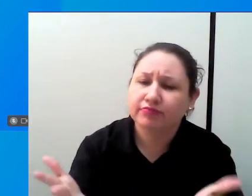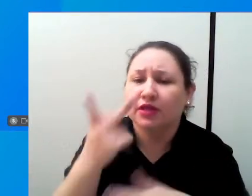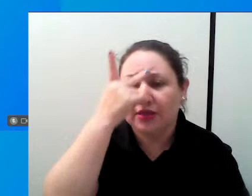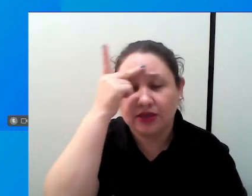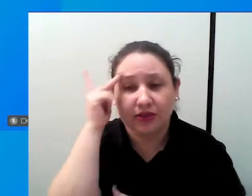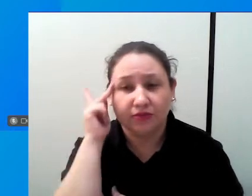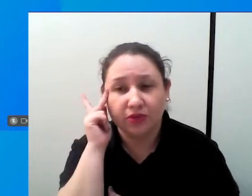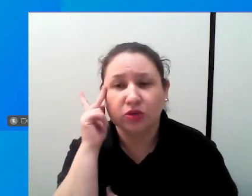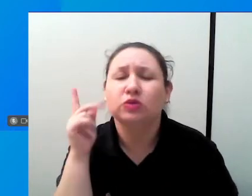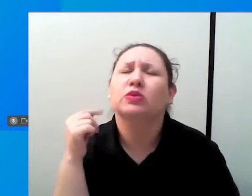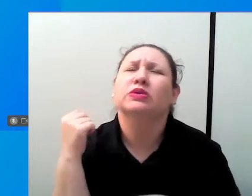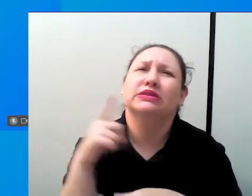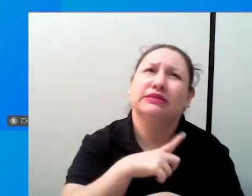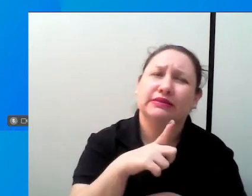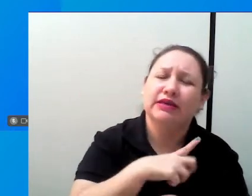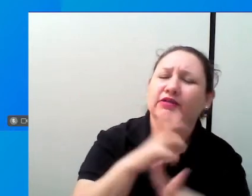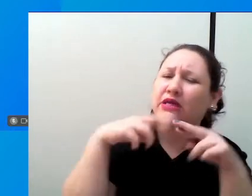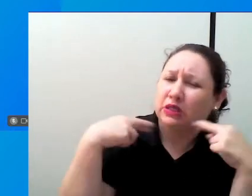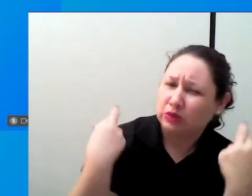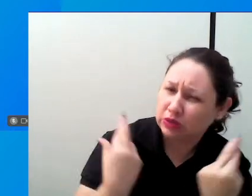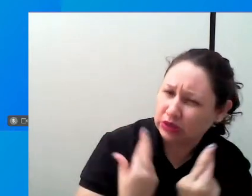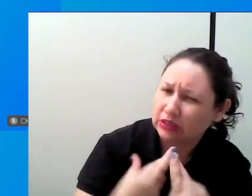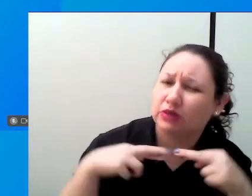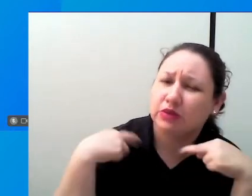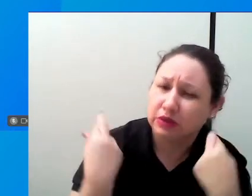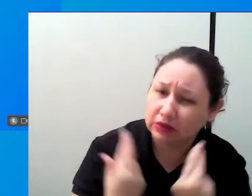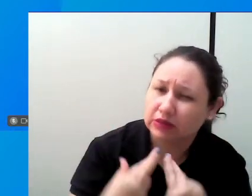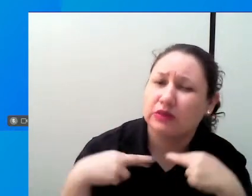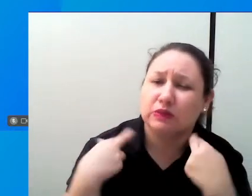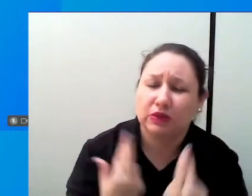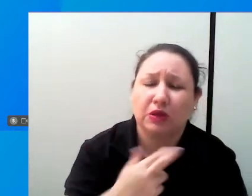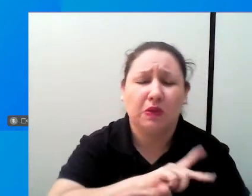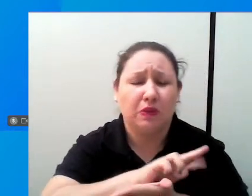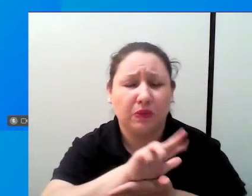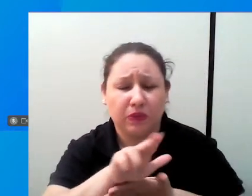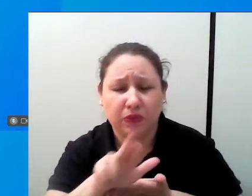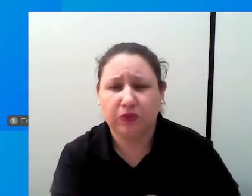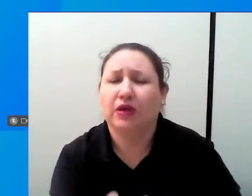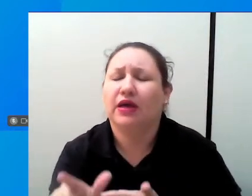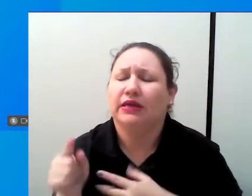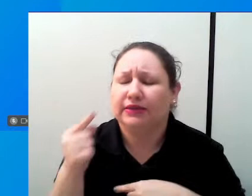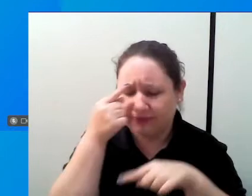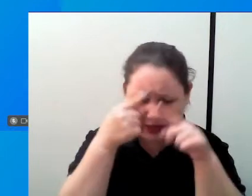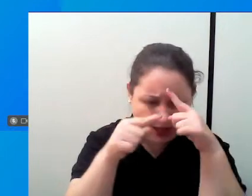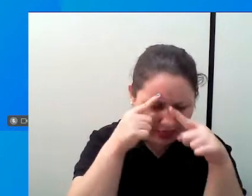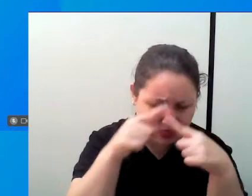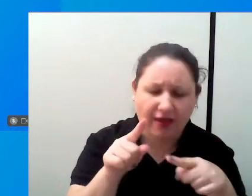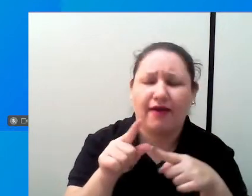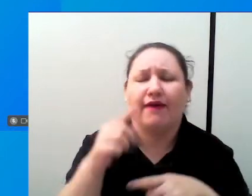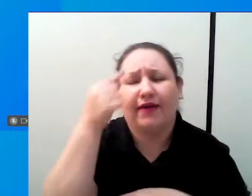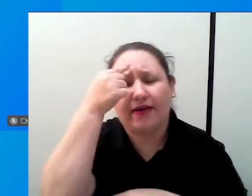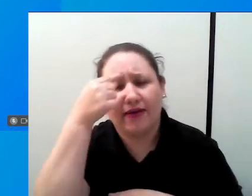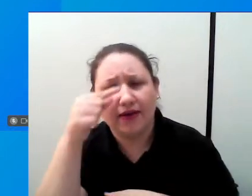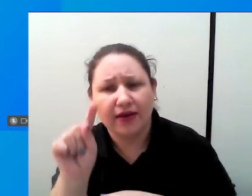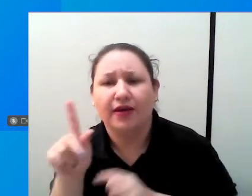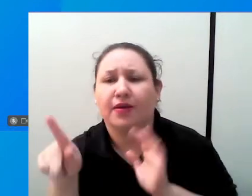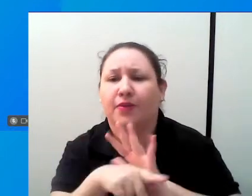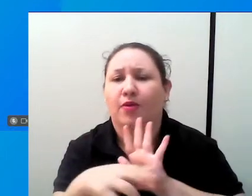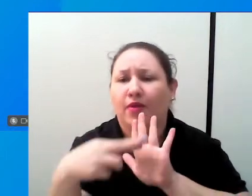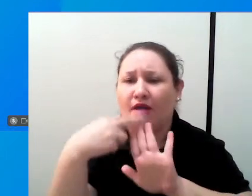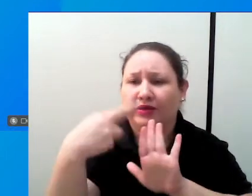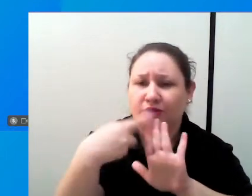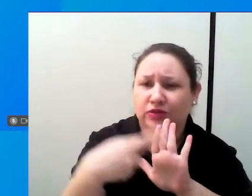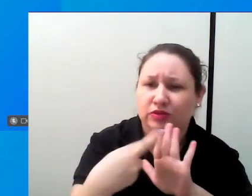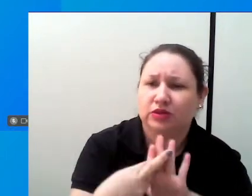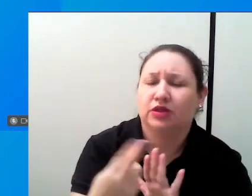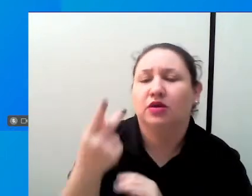diversas reuniões, trabalhamos na construção da minuta, tivemos ali a criação do comitê de extensão,